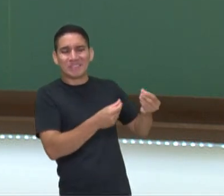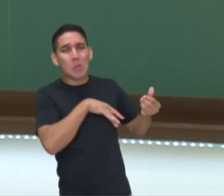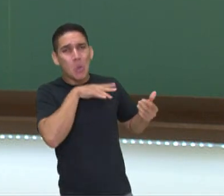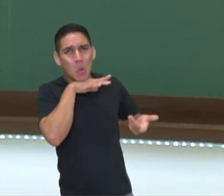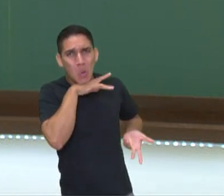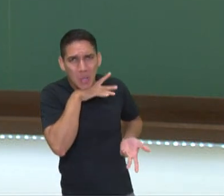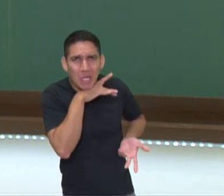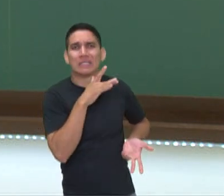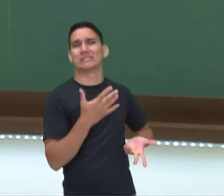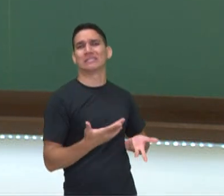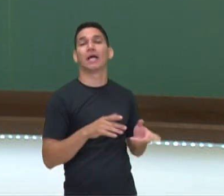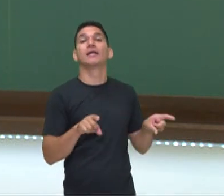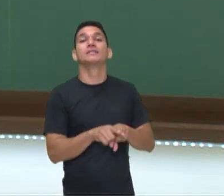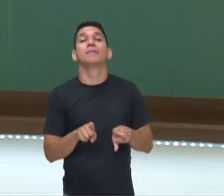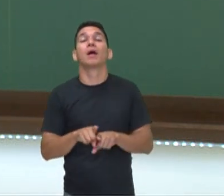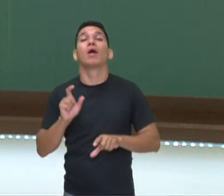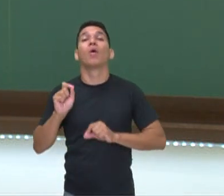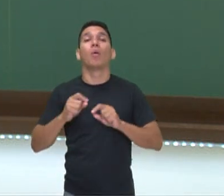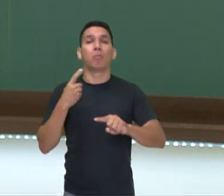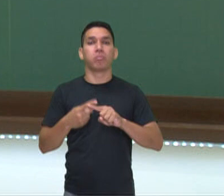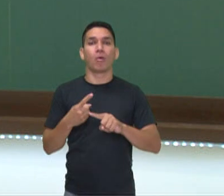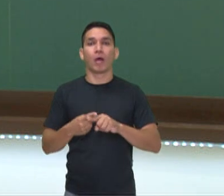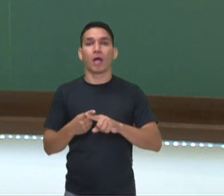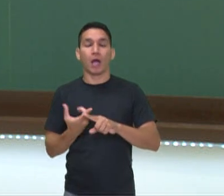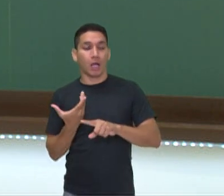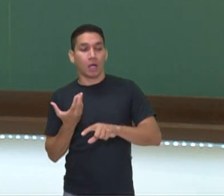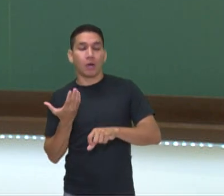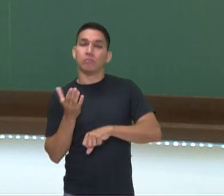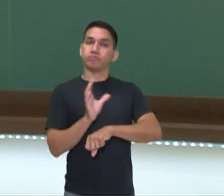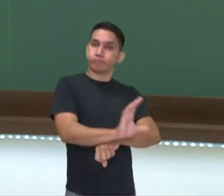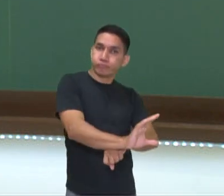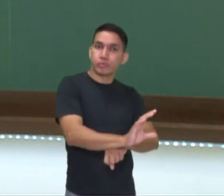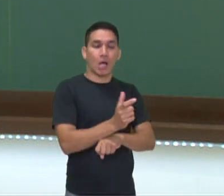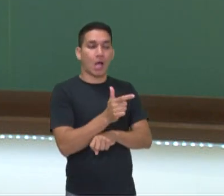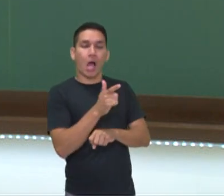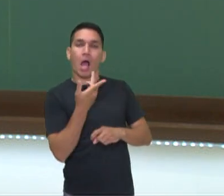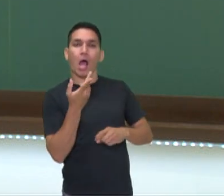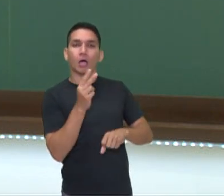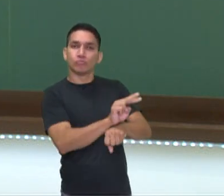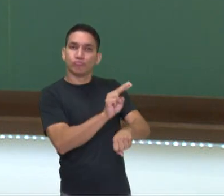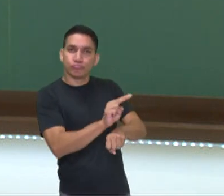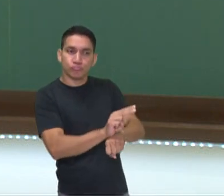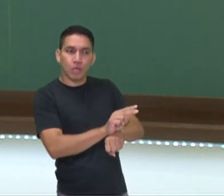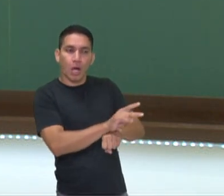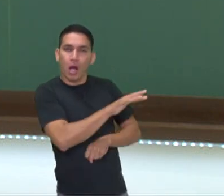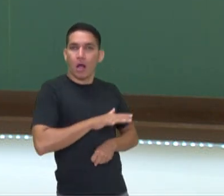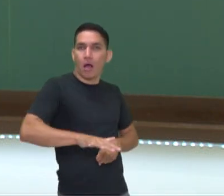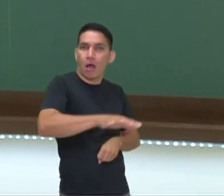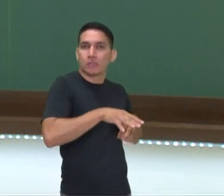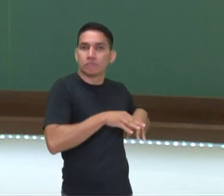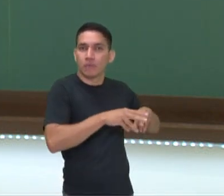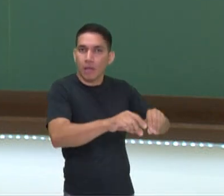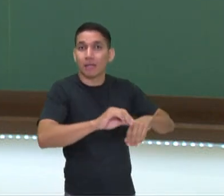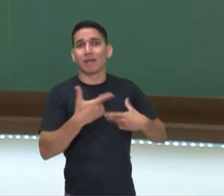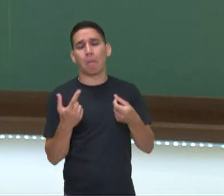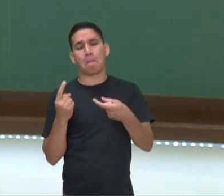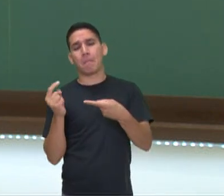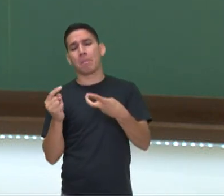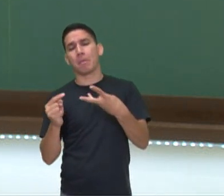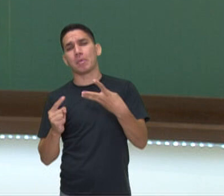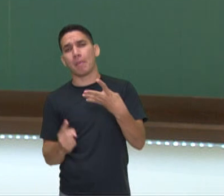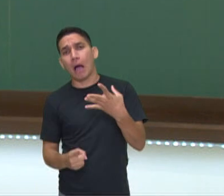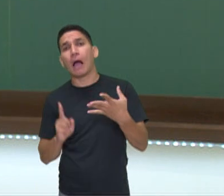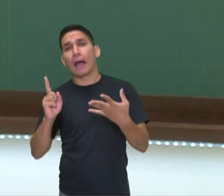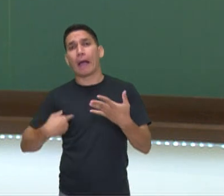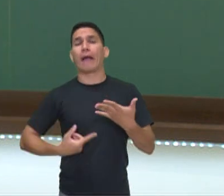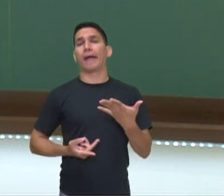pelas concentrações fundiárias. Então nós percebemos que uma série de fatores foram responsáveis pelo